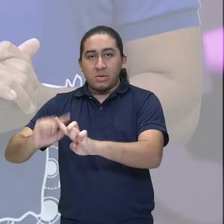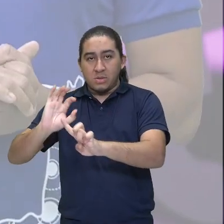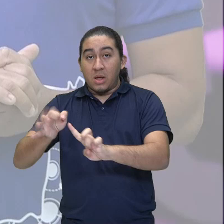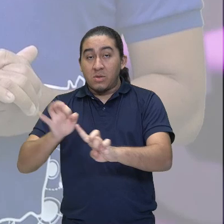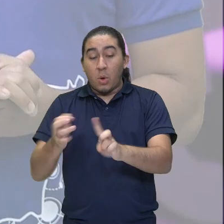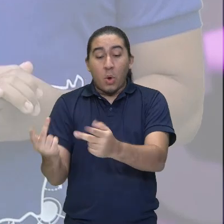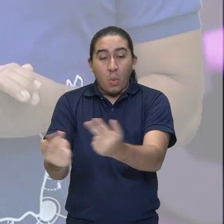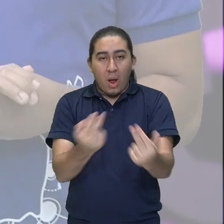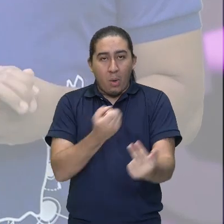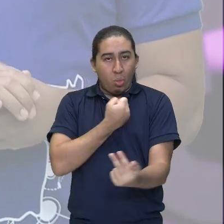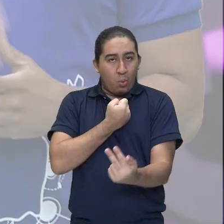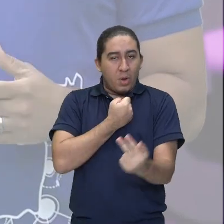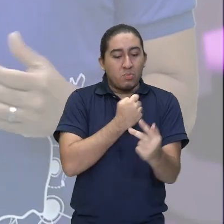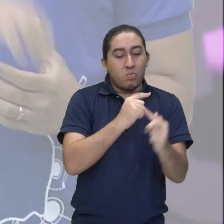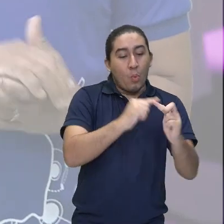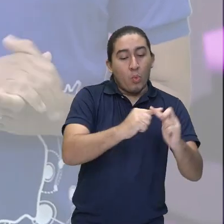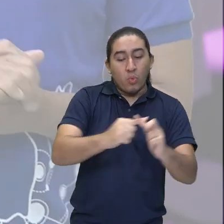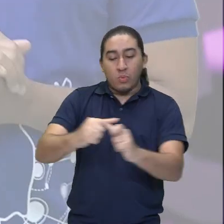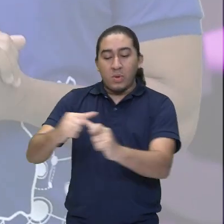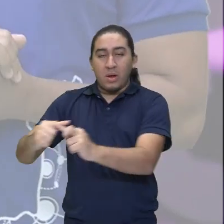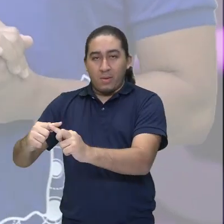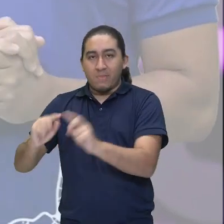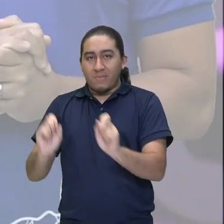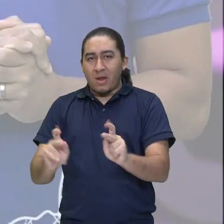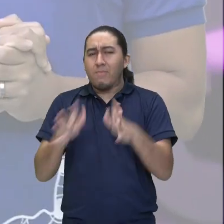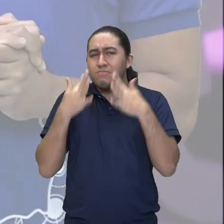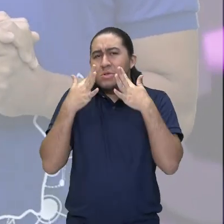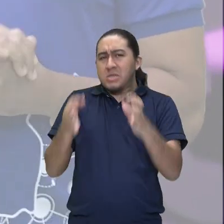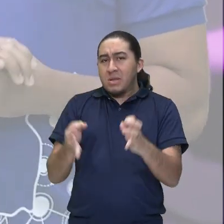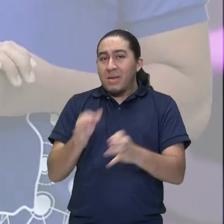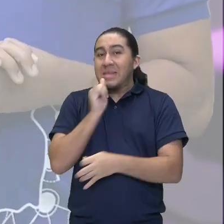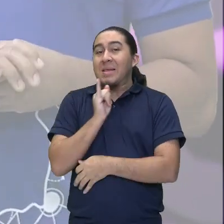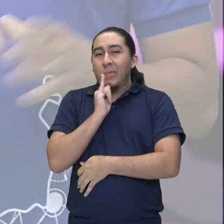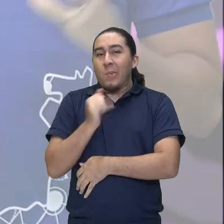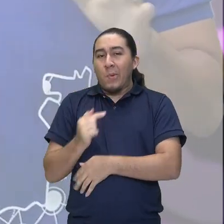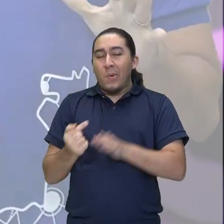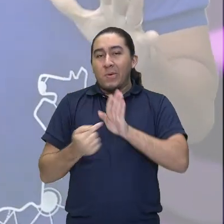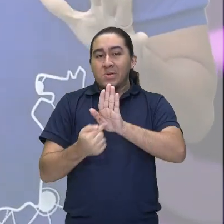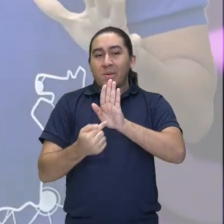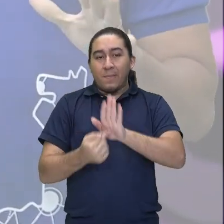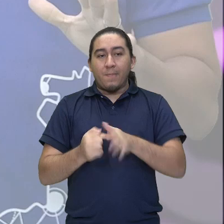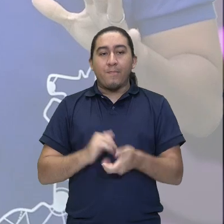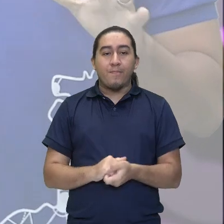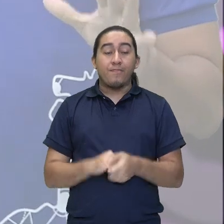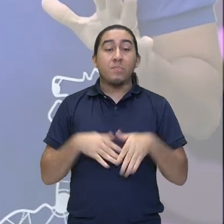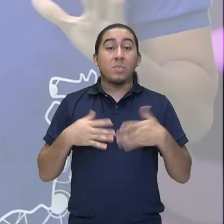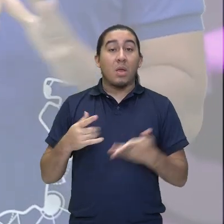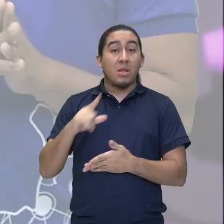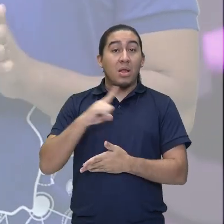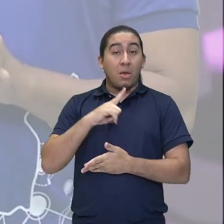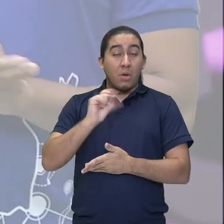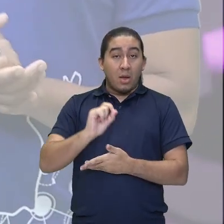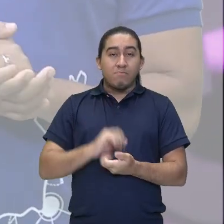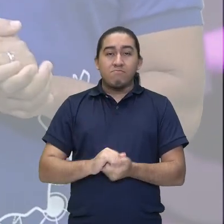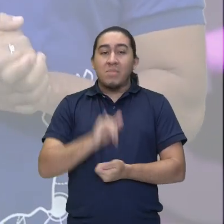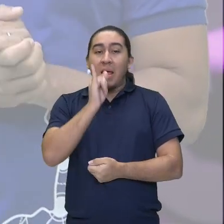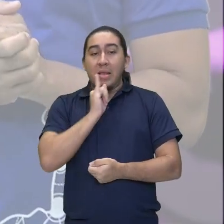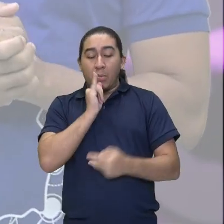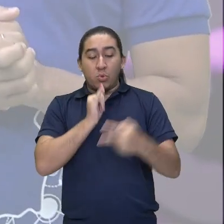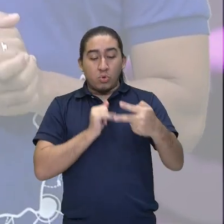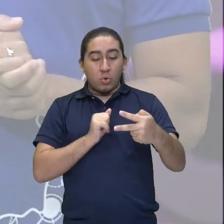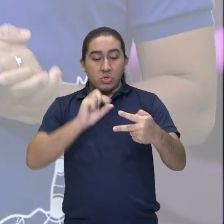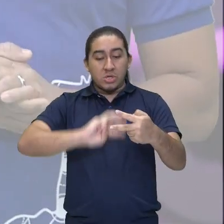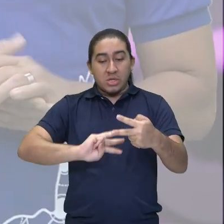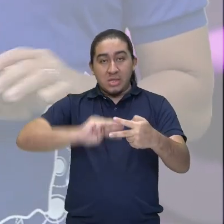fatores iguais, beleza? Acompanhe comigo. Então, eu tenho aqui uma